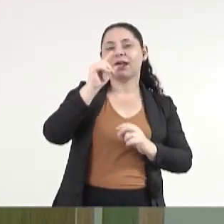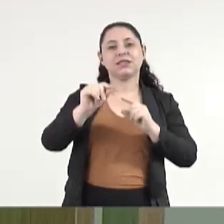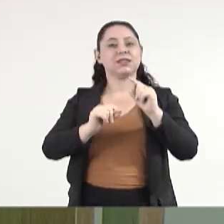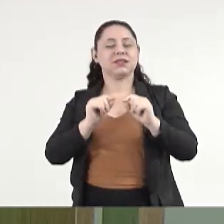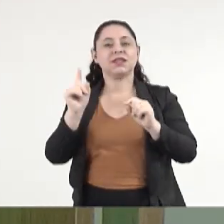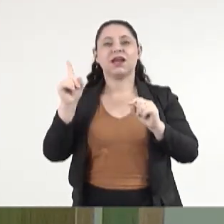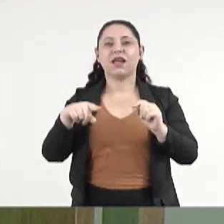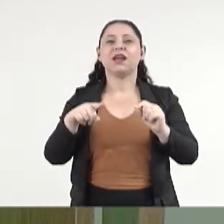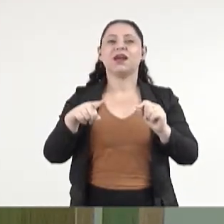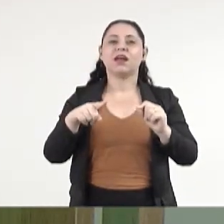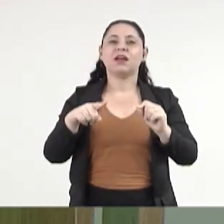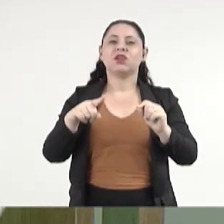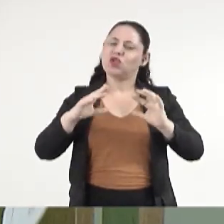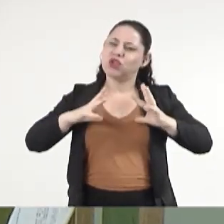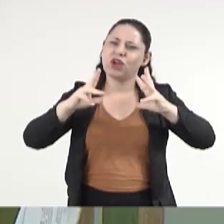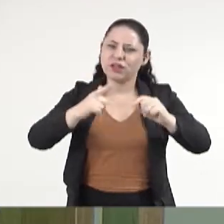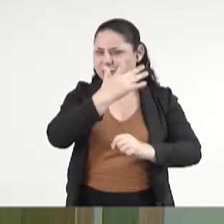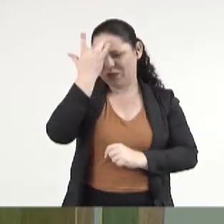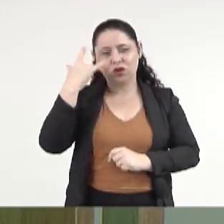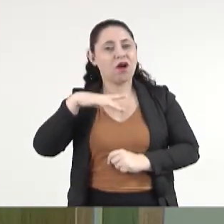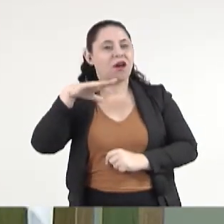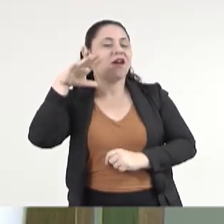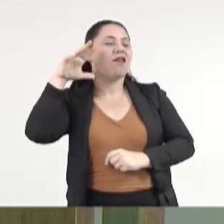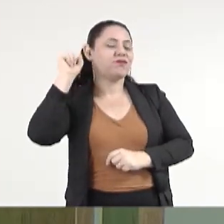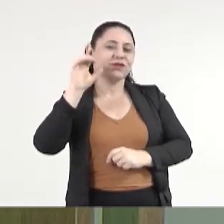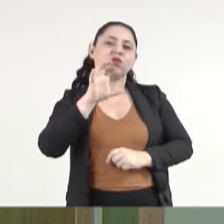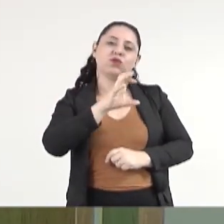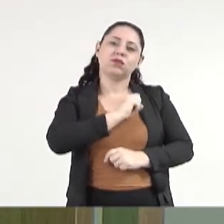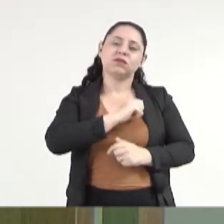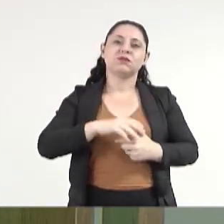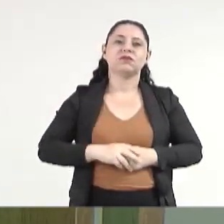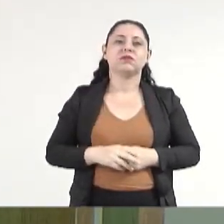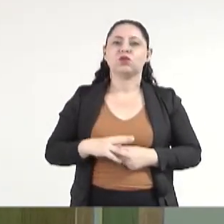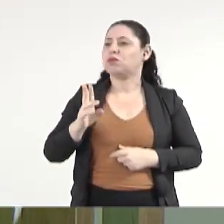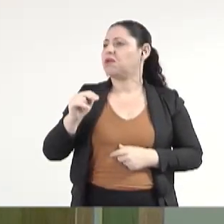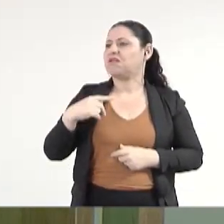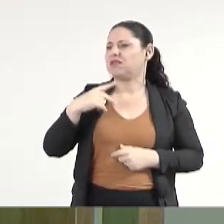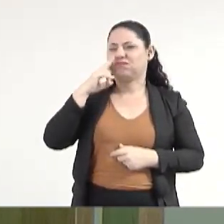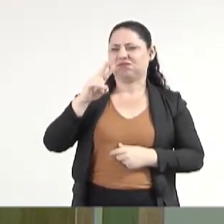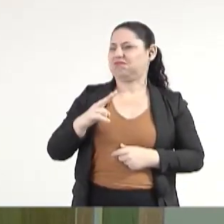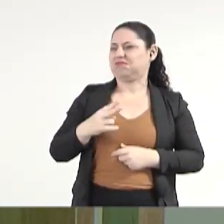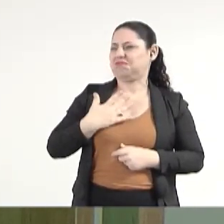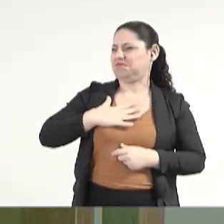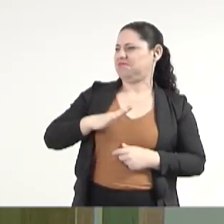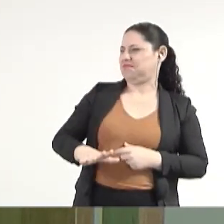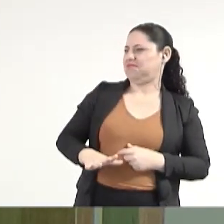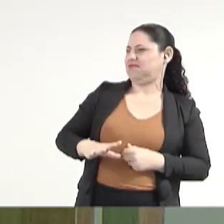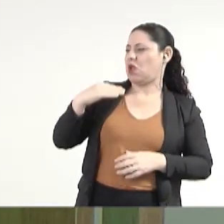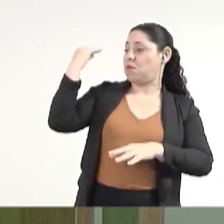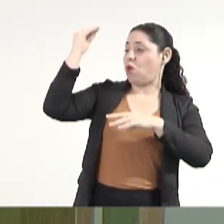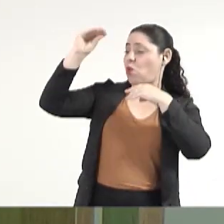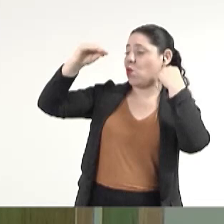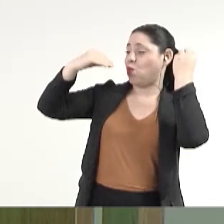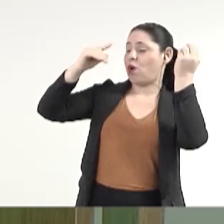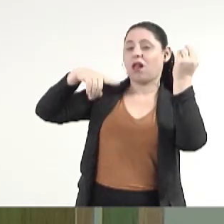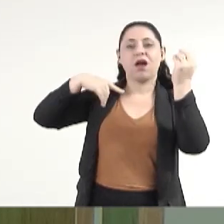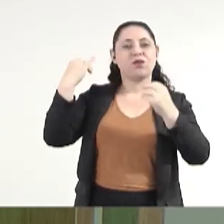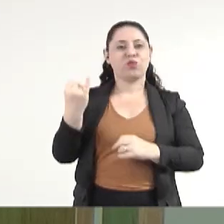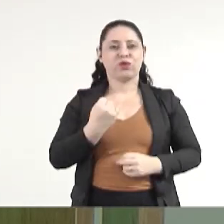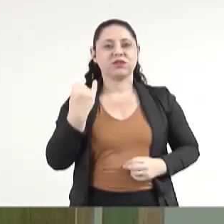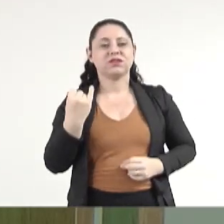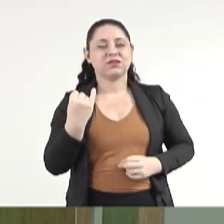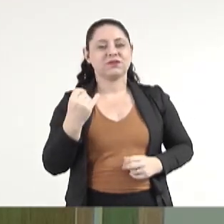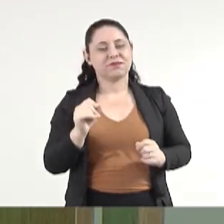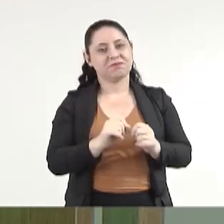ritmo que todo mundo que escuta gosta, assim, eu nunca vi ninguém dizer, olha, eu não gosto de reggae, né? Então, eu acho que é muito